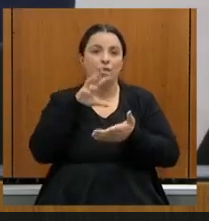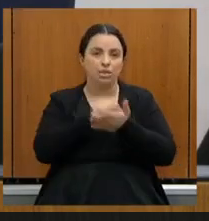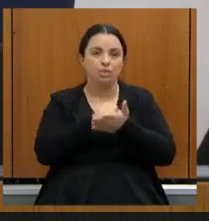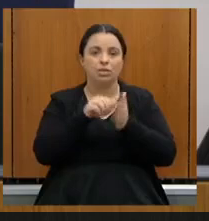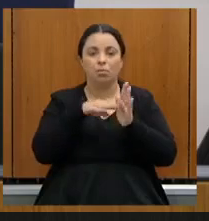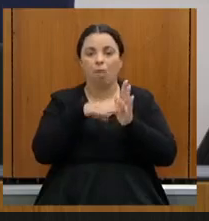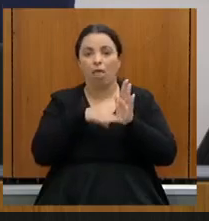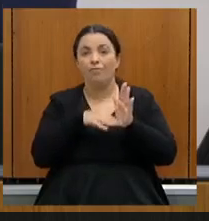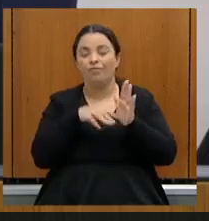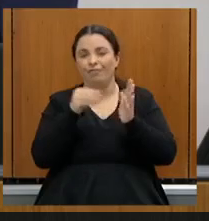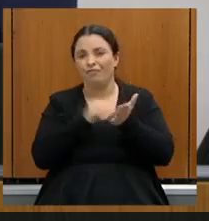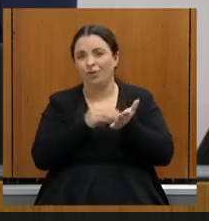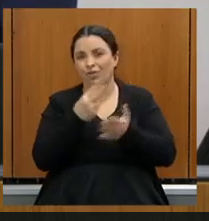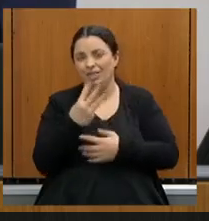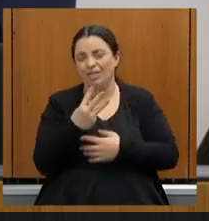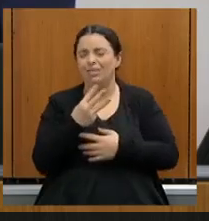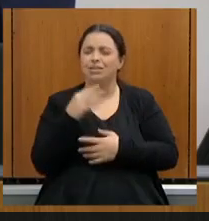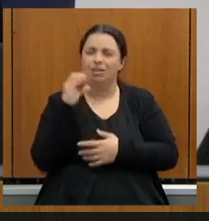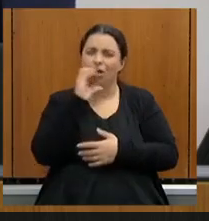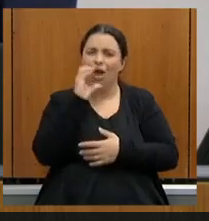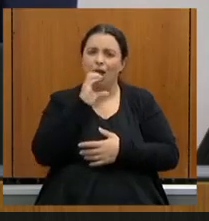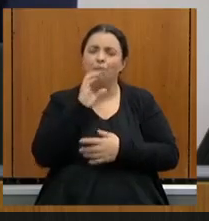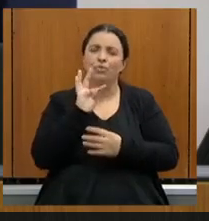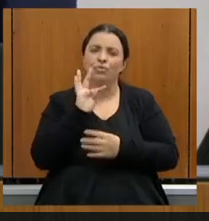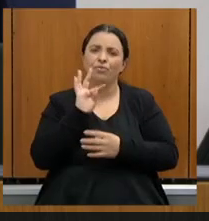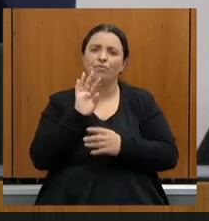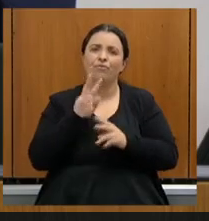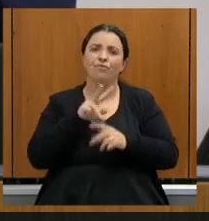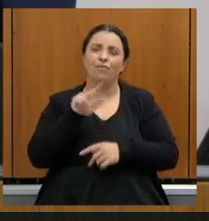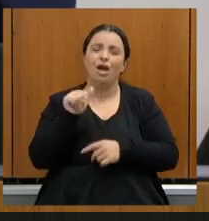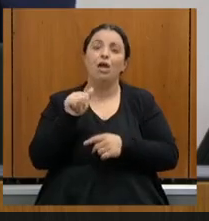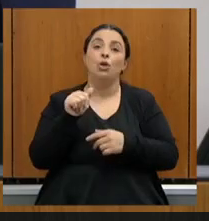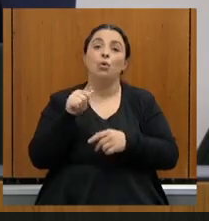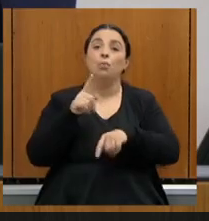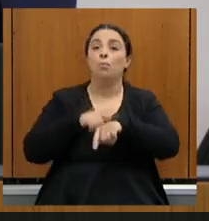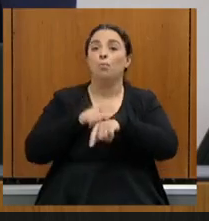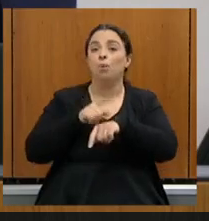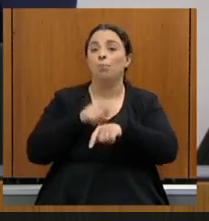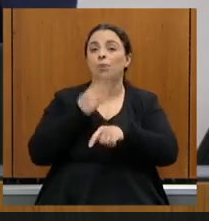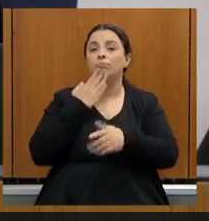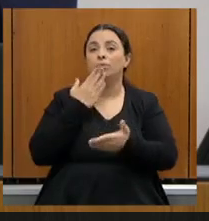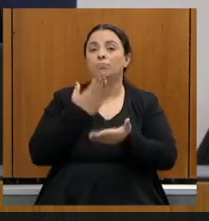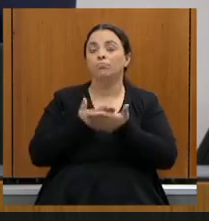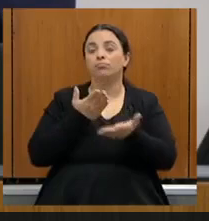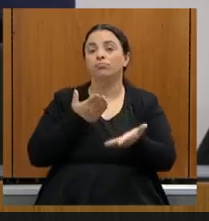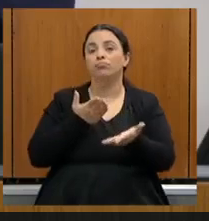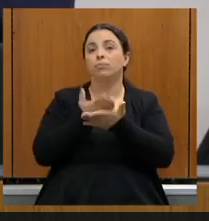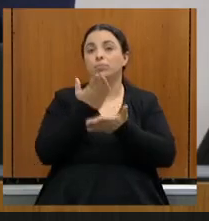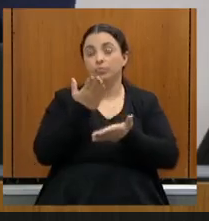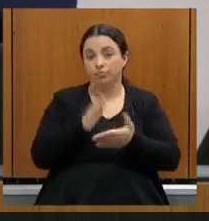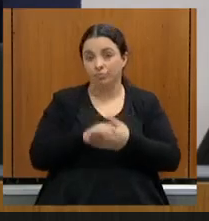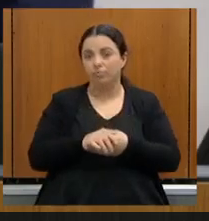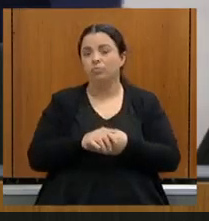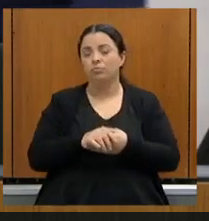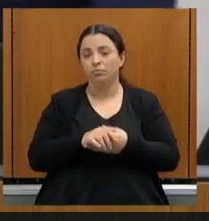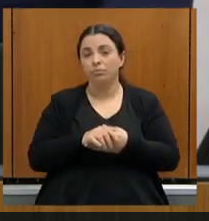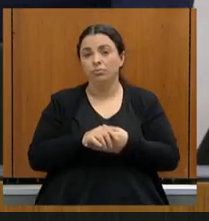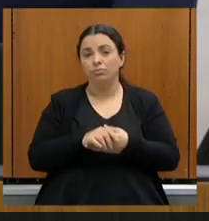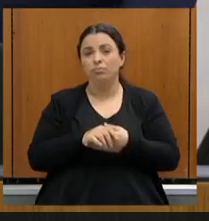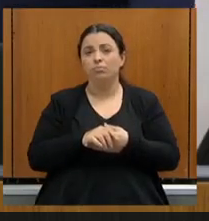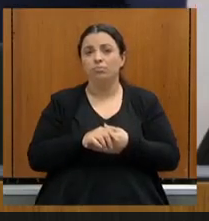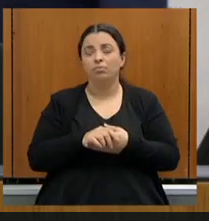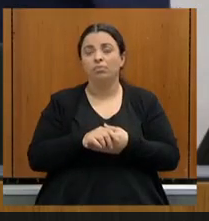nós vamos já estar chegando no momento para apreciação dos requerimentos. e como se trata de